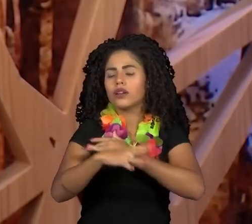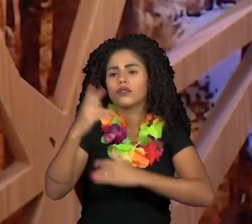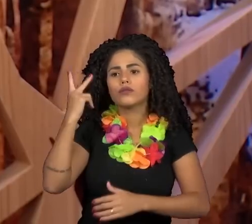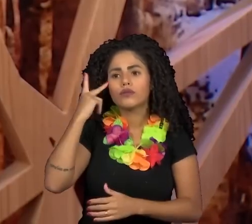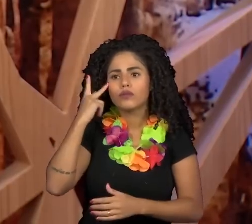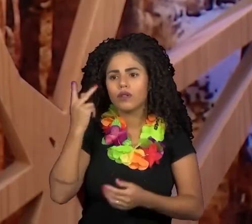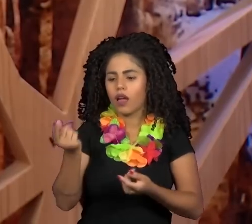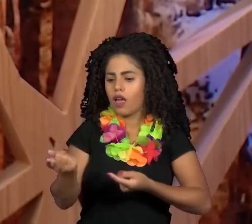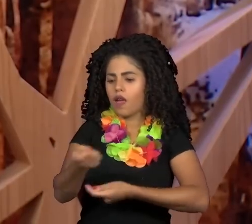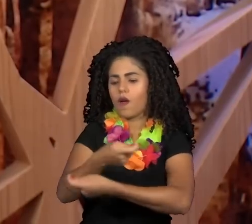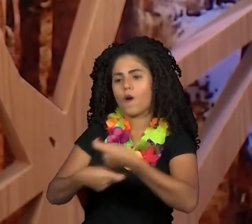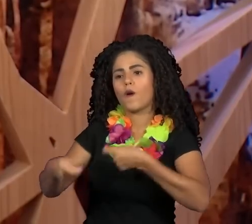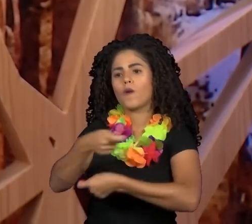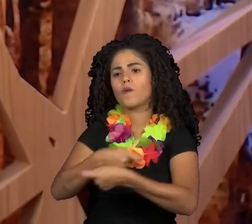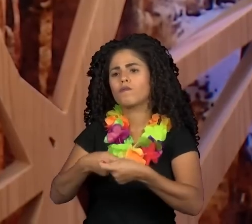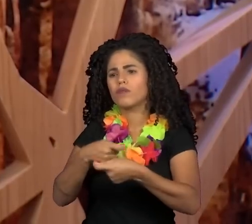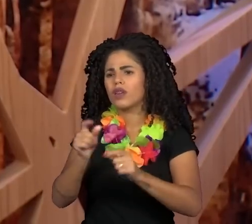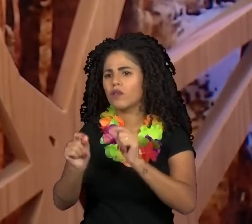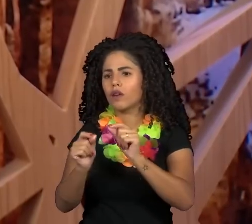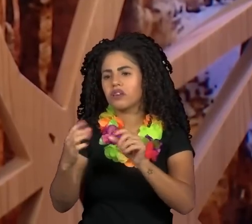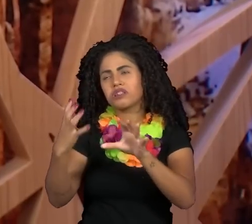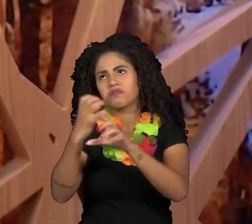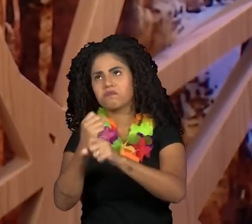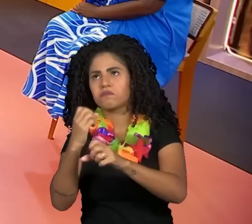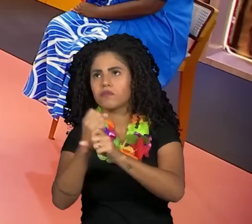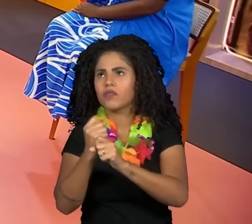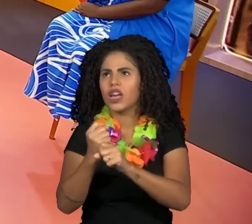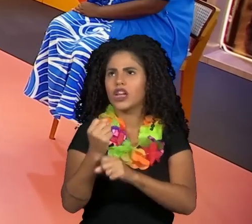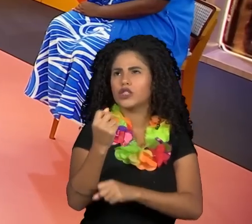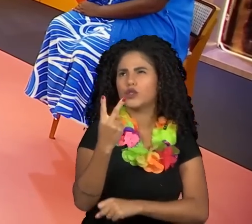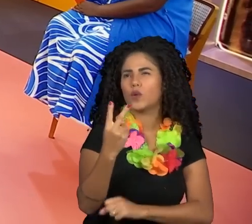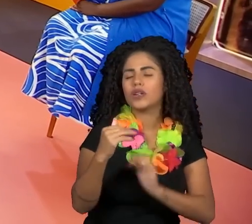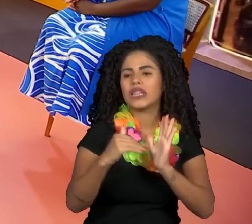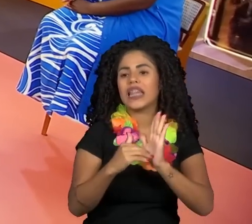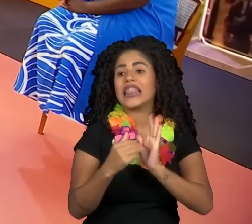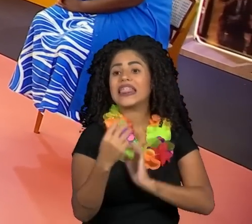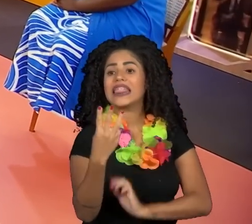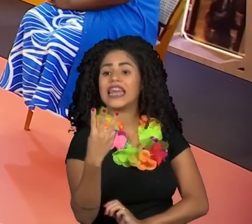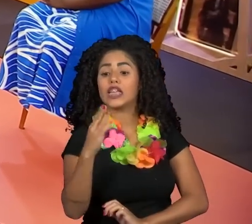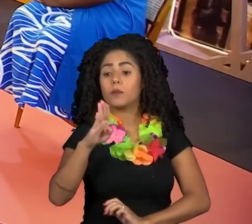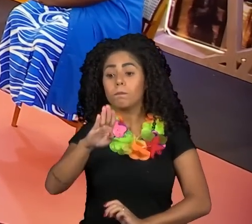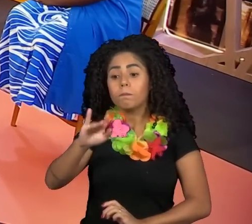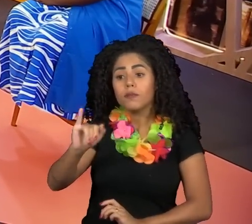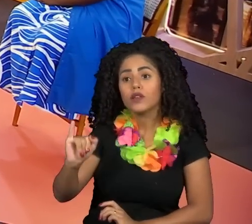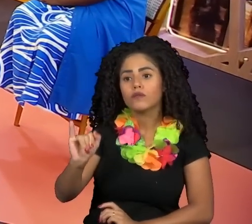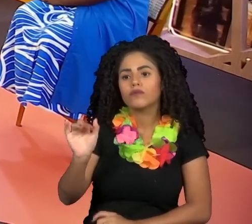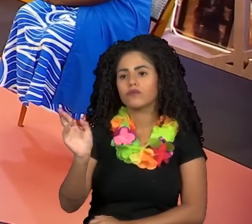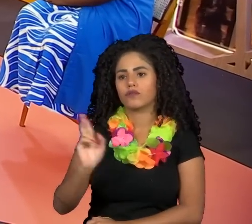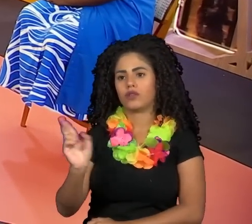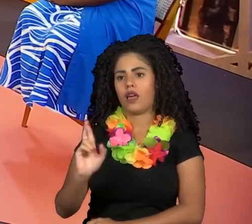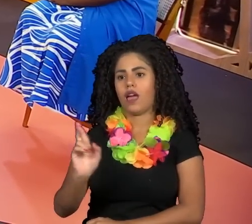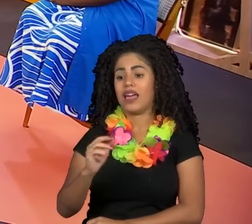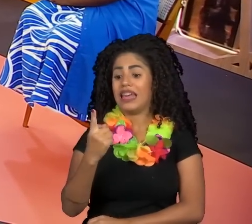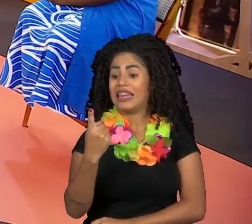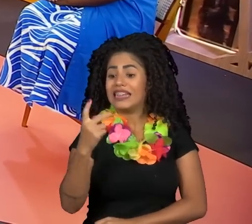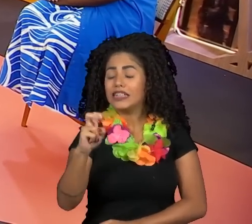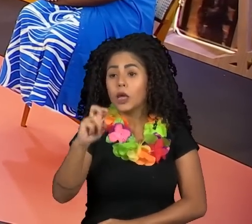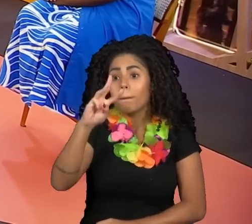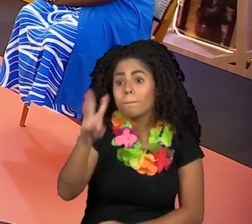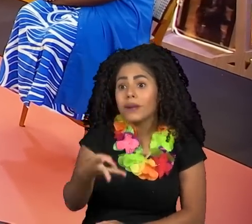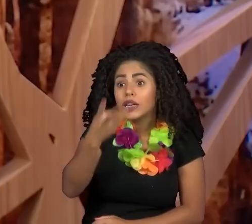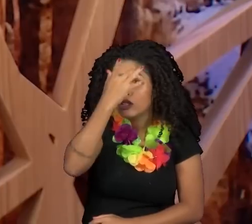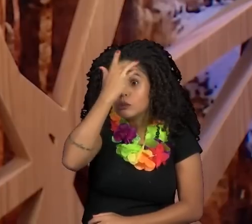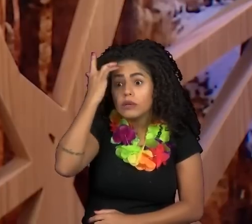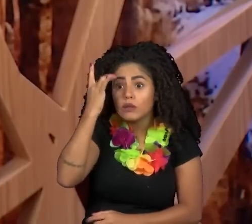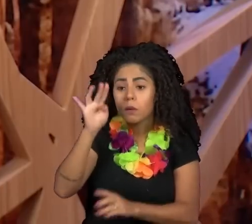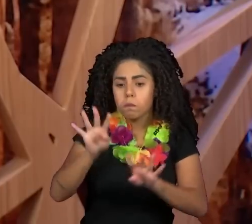uma economia que a gente está calculando de 2 a 3 bilhões na cidade de São Paulo. 15 milhões de pessoas nas